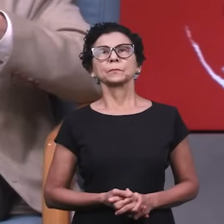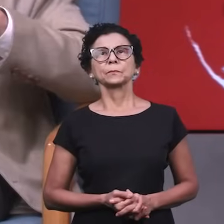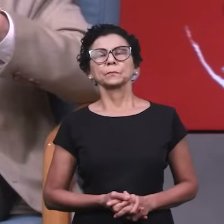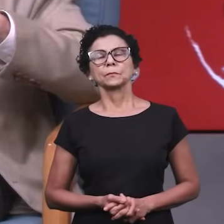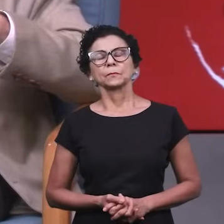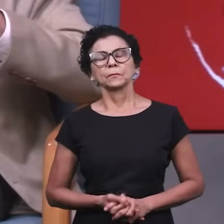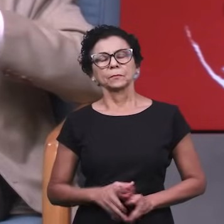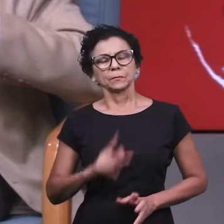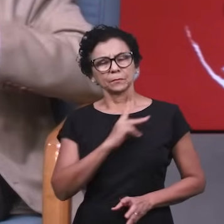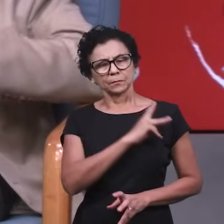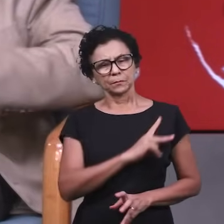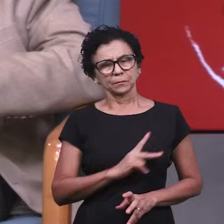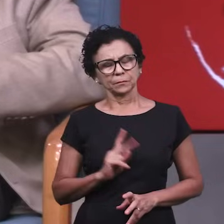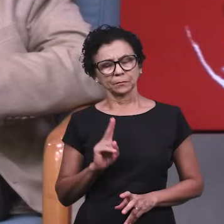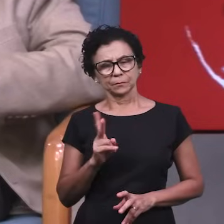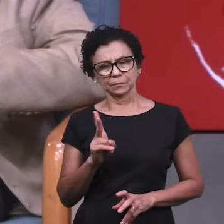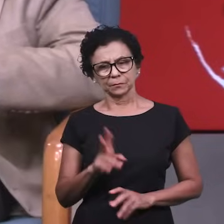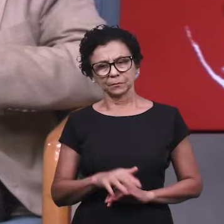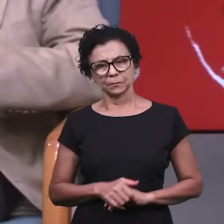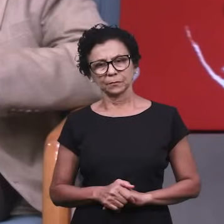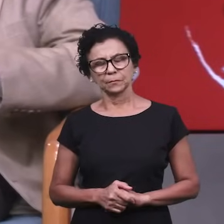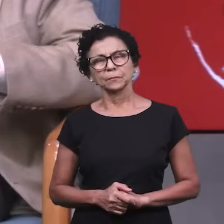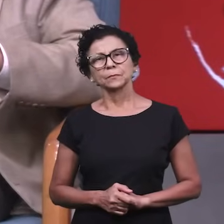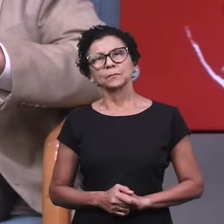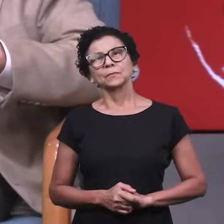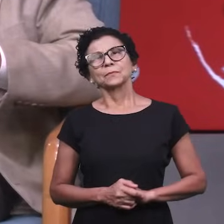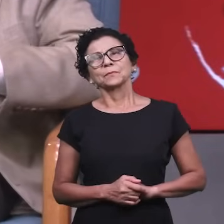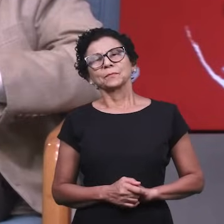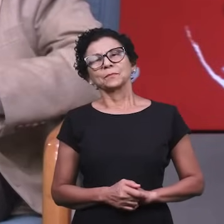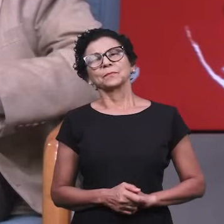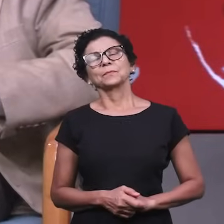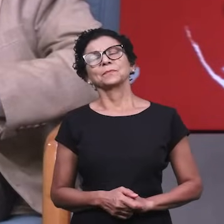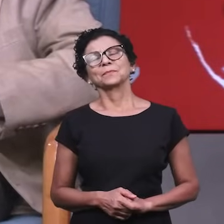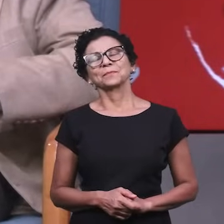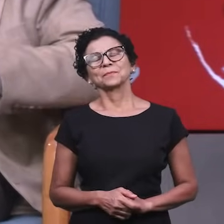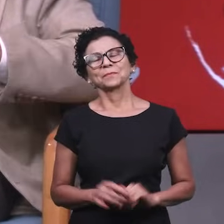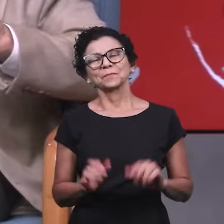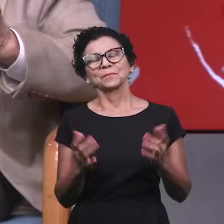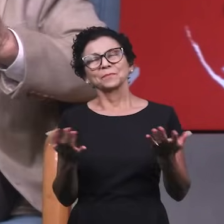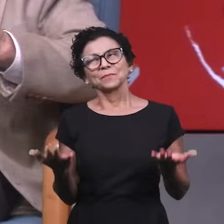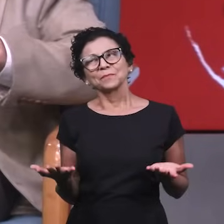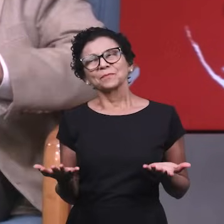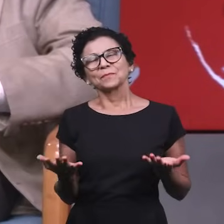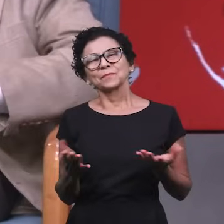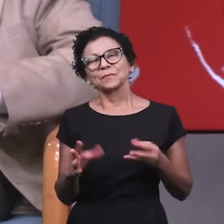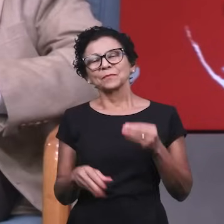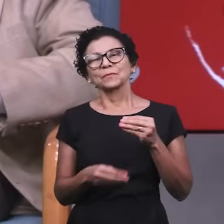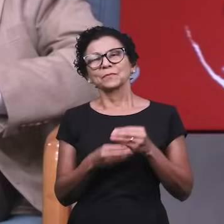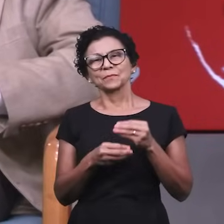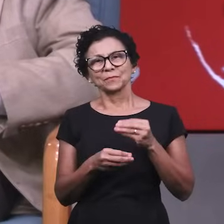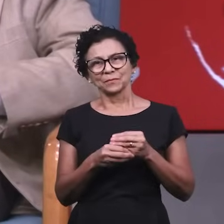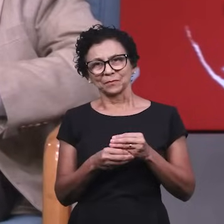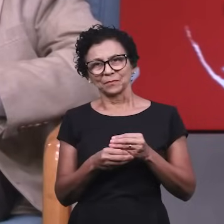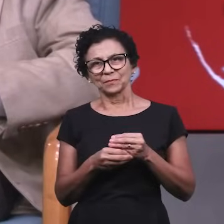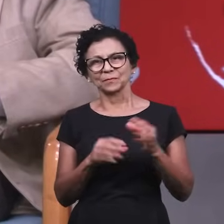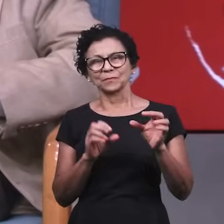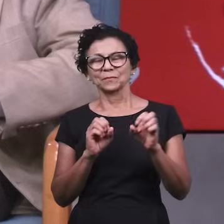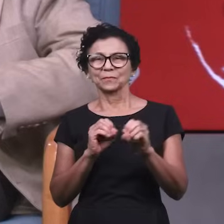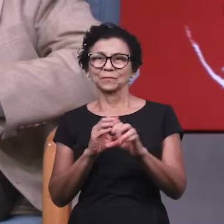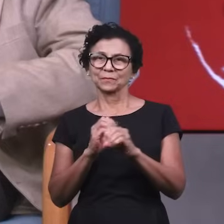ele sempre faz uma colocação especial, sempre colocando alguma coisa a mais de